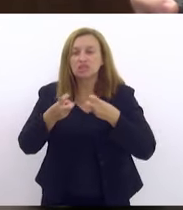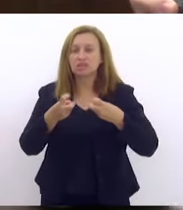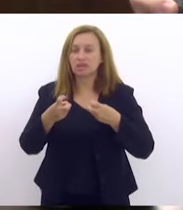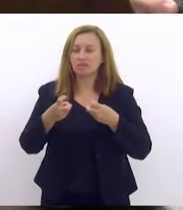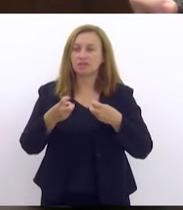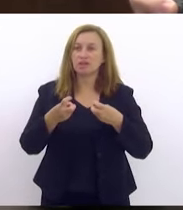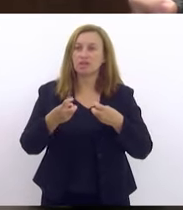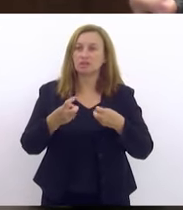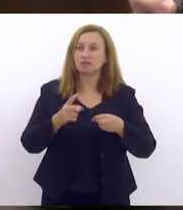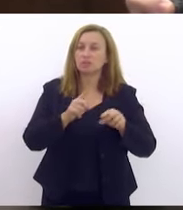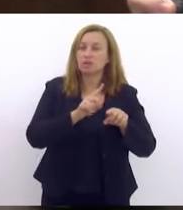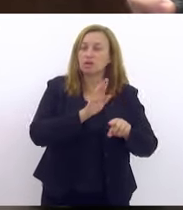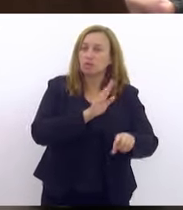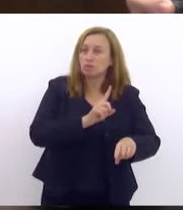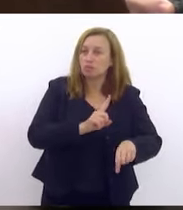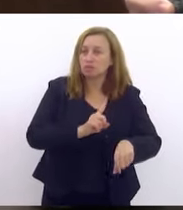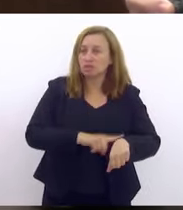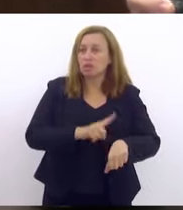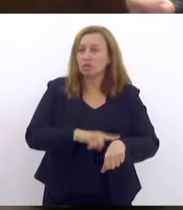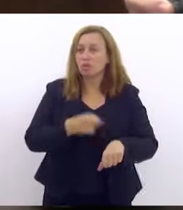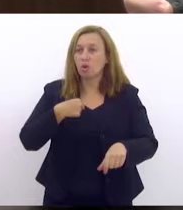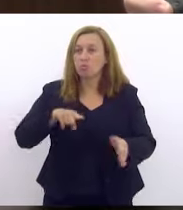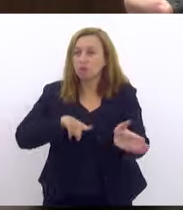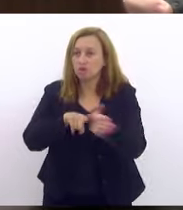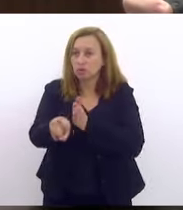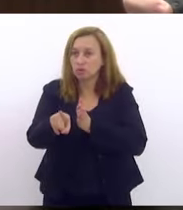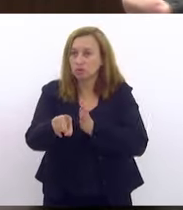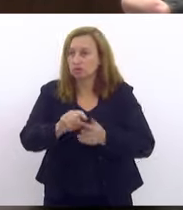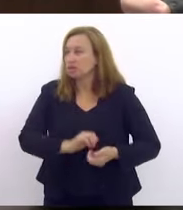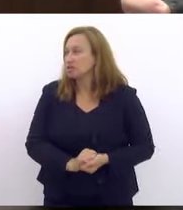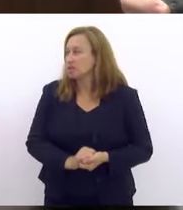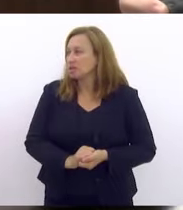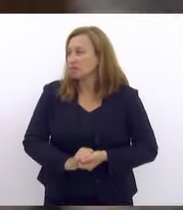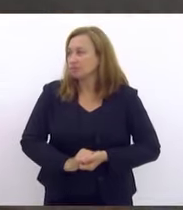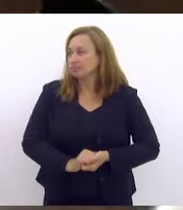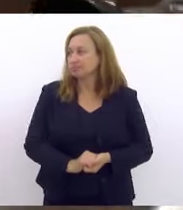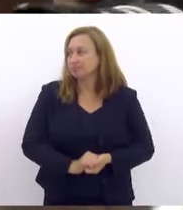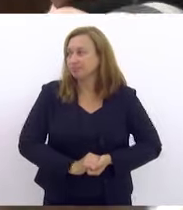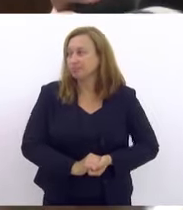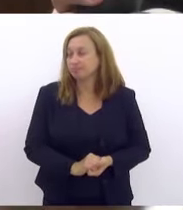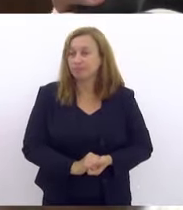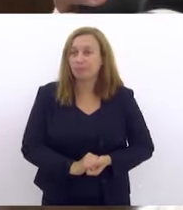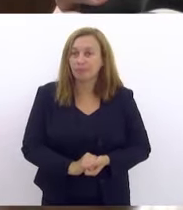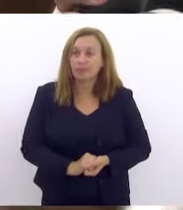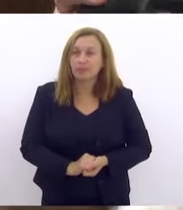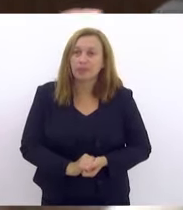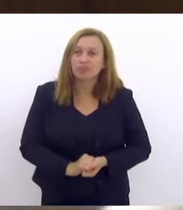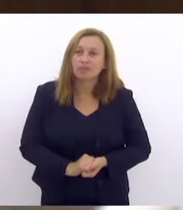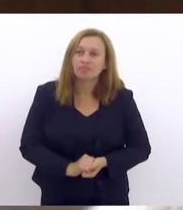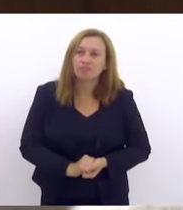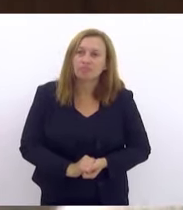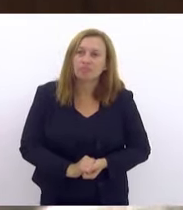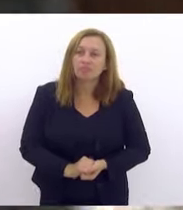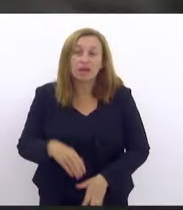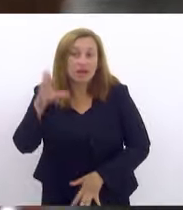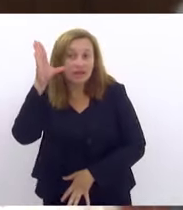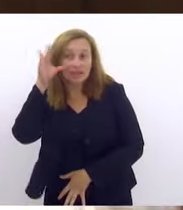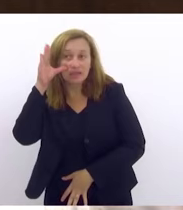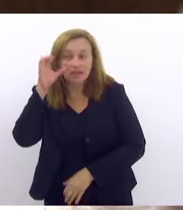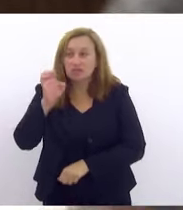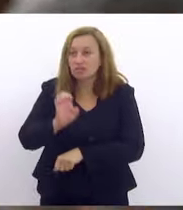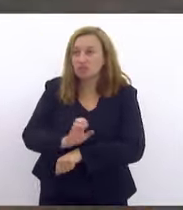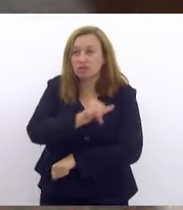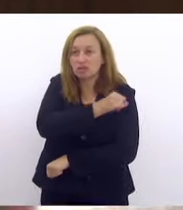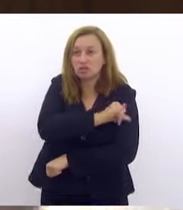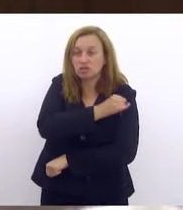médio prazo, de forma estratégica, eu faço a pergunta: como o CONSUD pode convergir com os interesses do Estado do